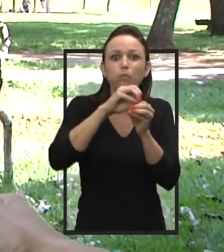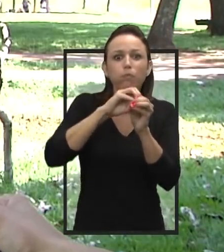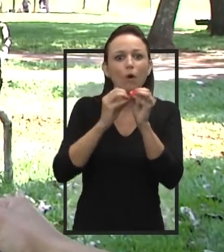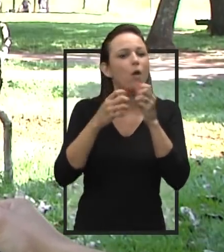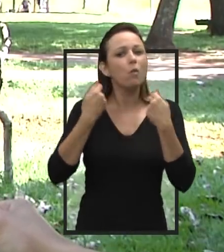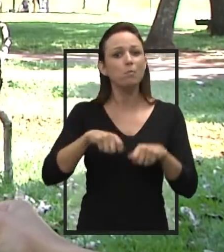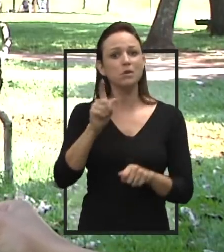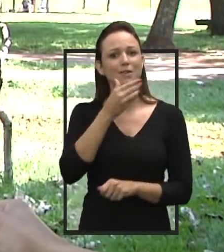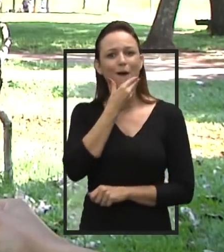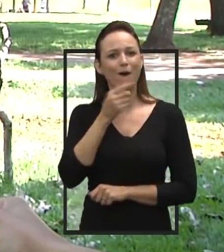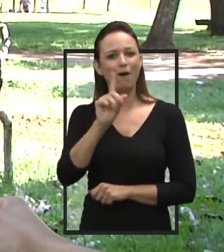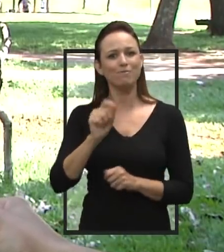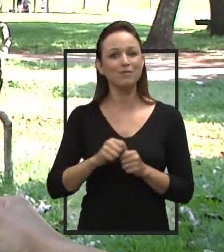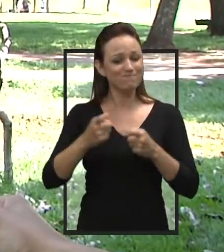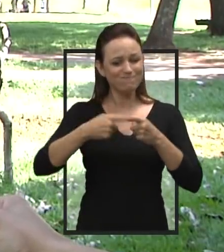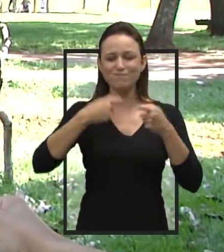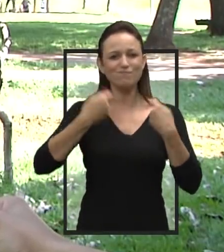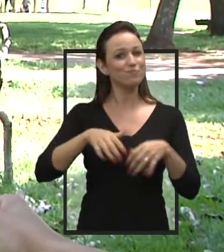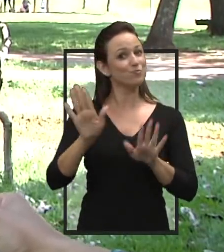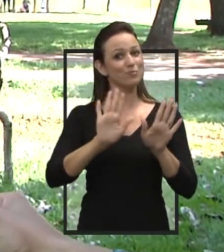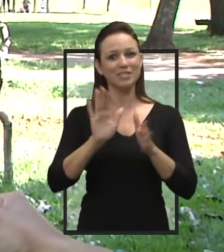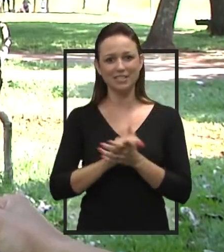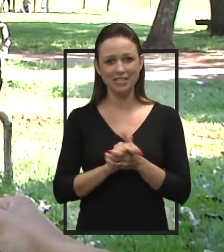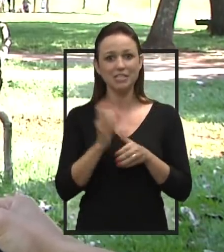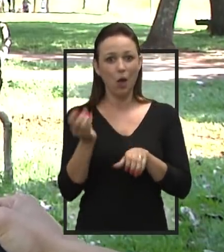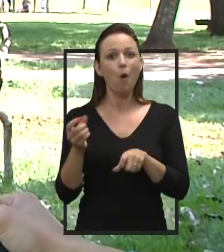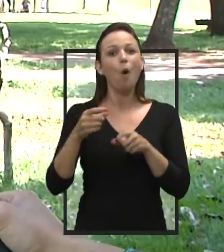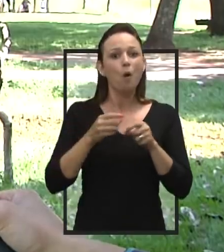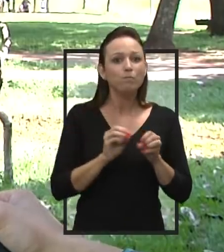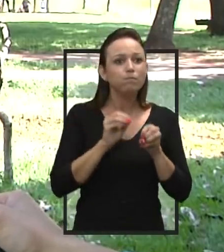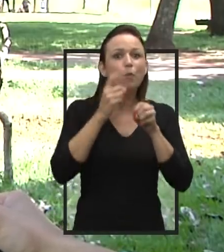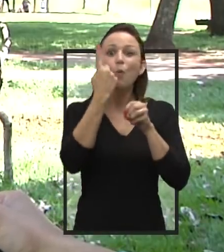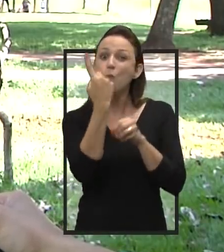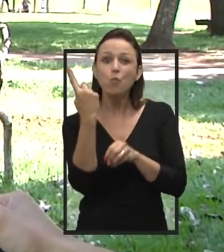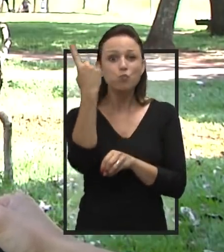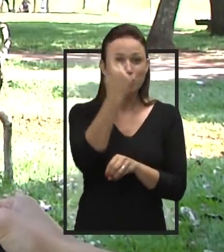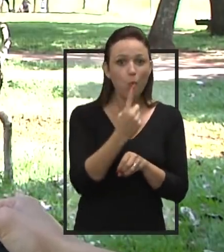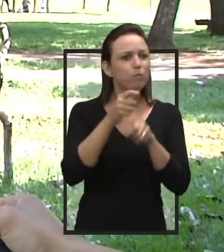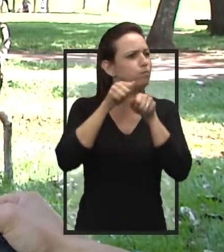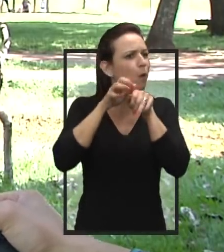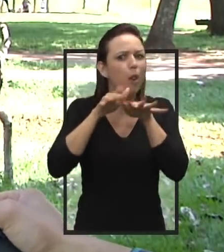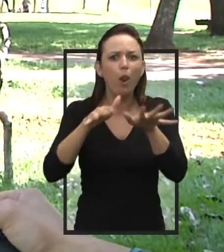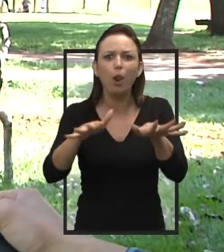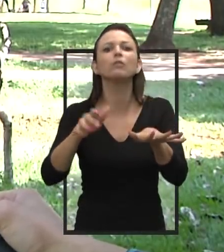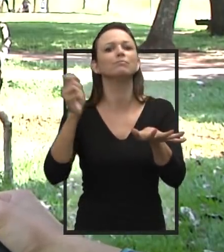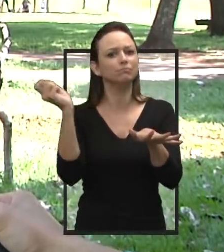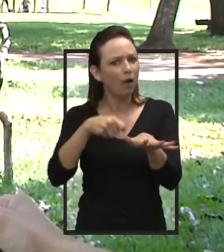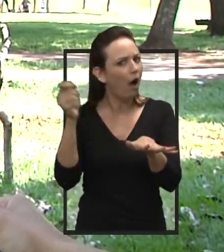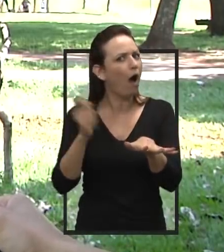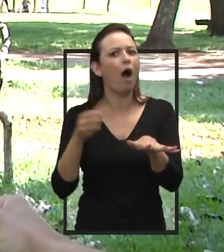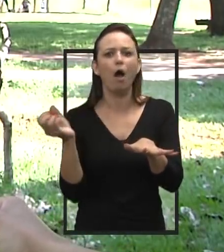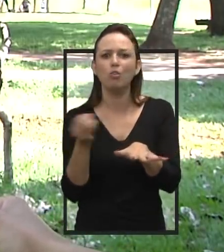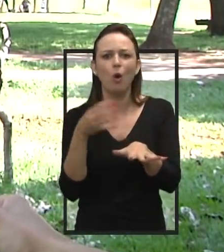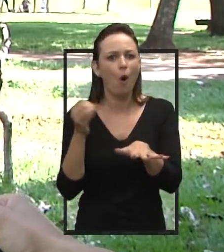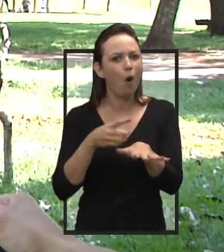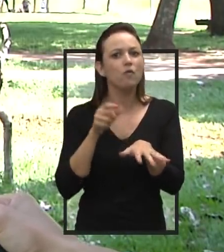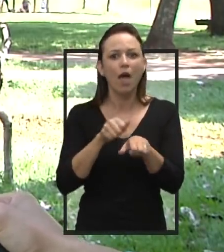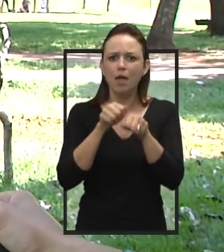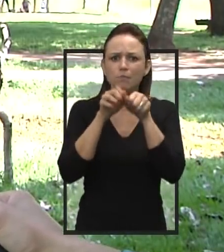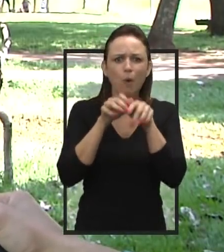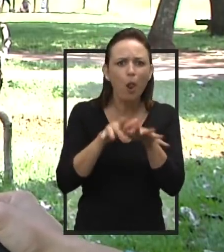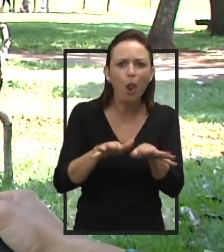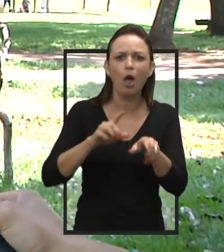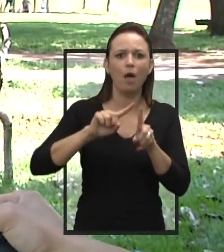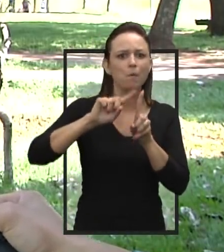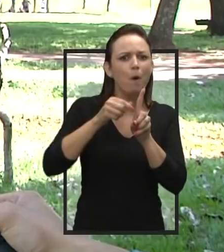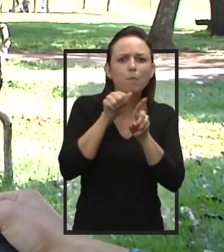Então, um único animal desses, se for transportado para algum lugar, ele pode começar uma infestação num lugar novo. Então, e ele se reproduz muito, é uma média de